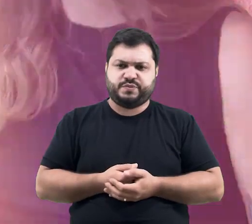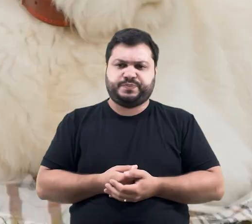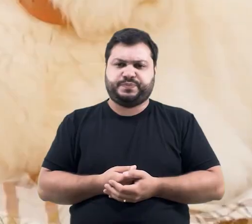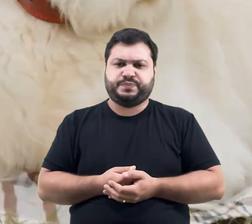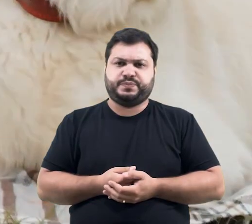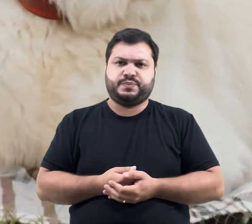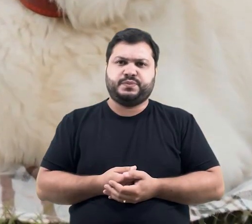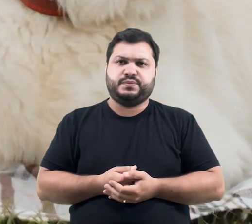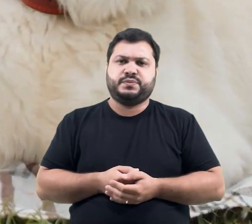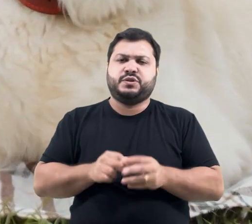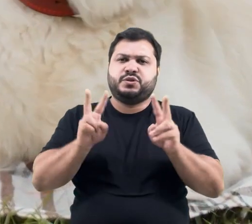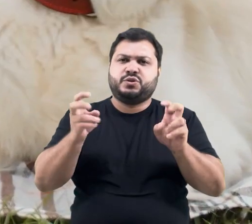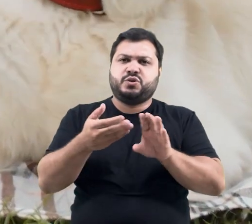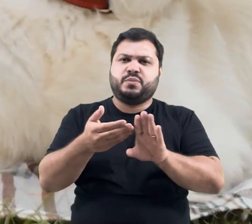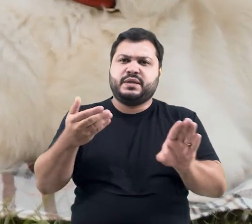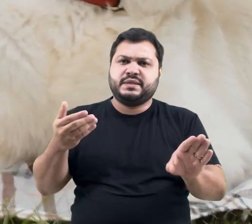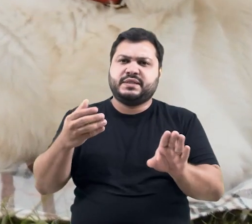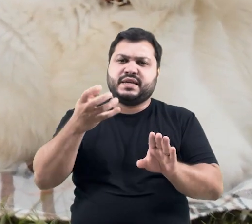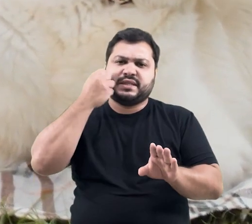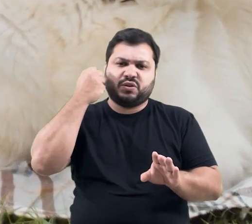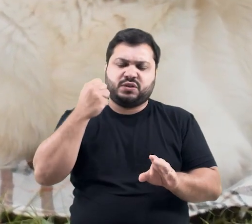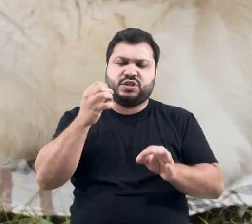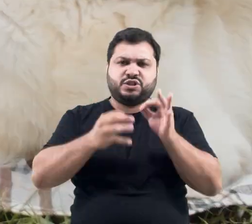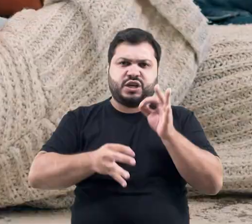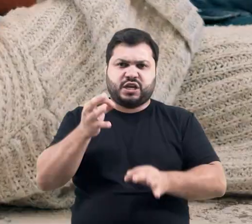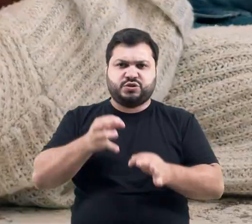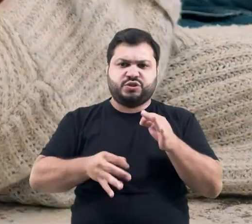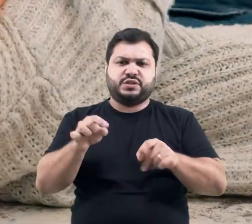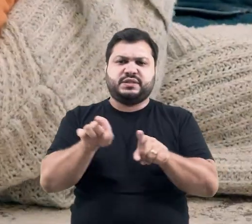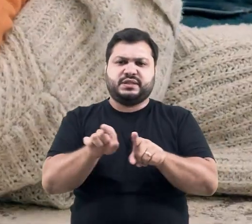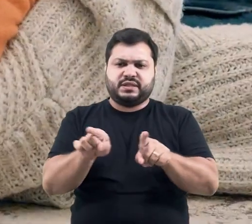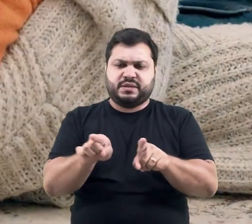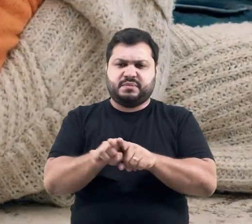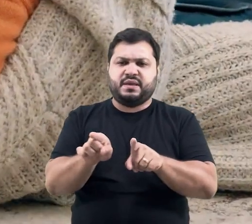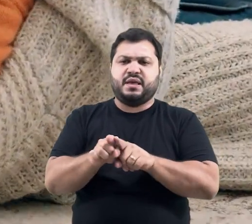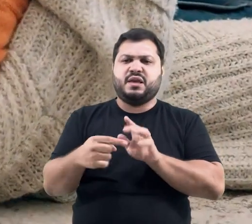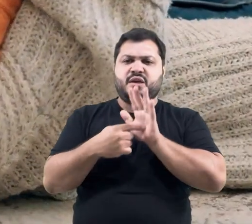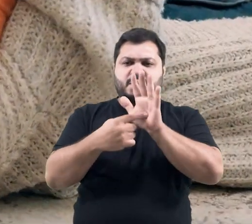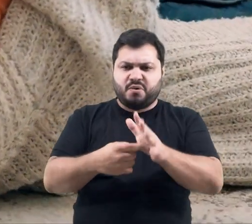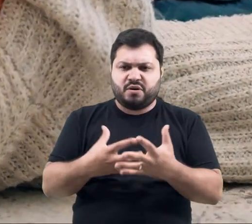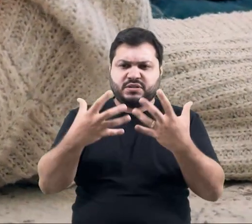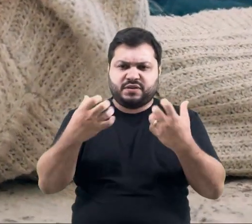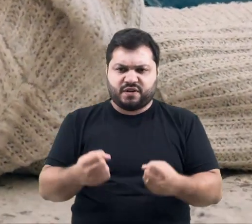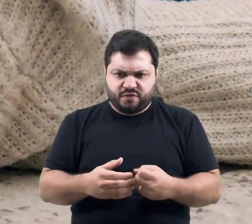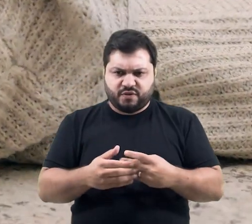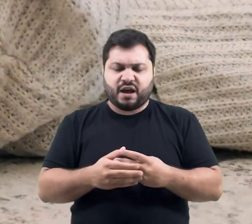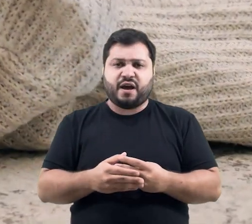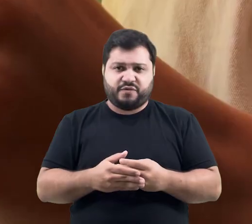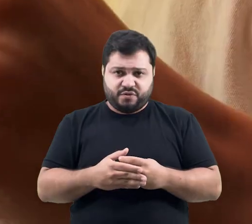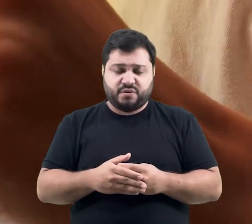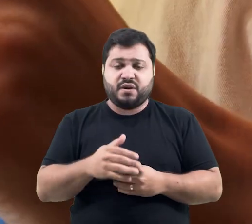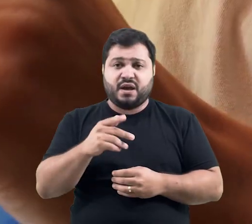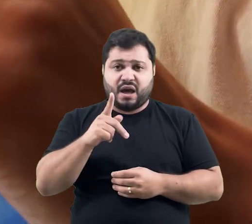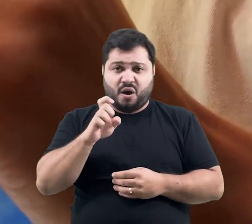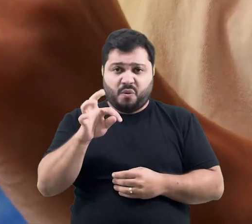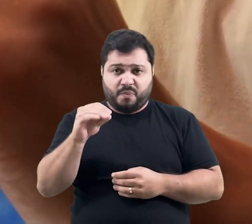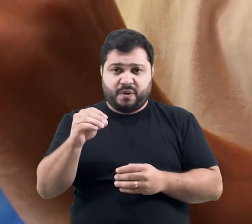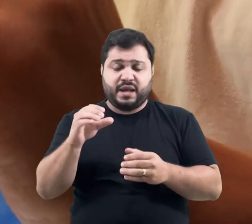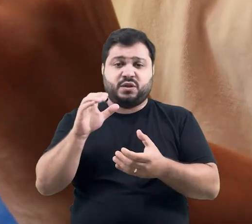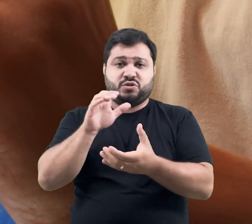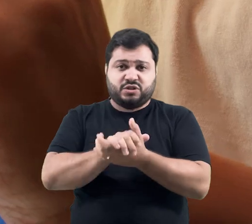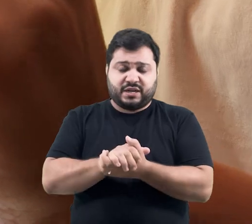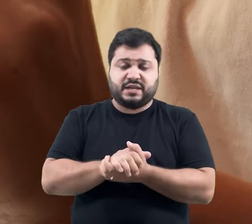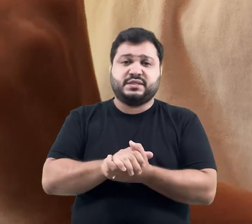maravilhoso. No quesito licença adotante, a Justiça também vem se mostrado favorável aos pleitos